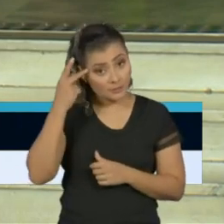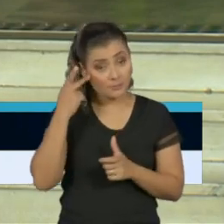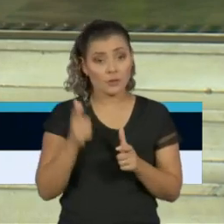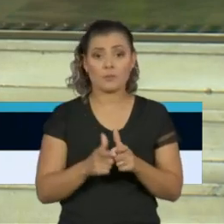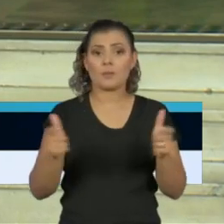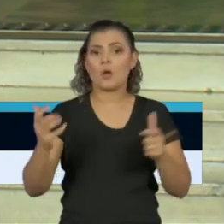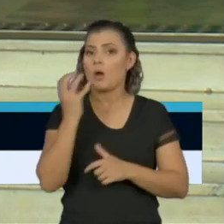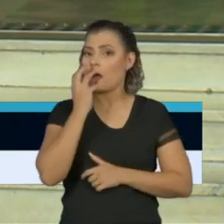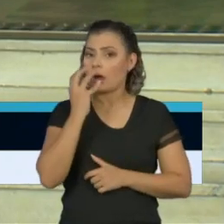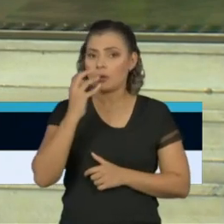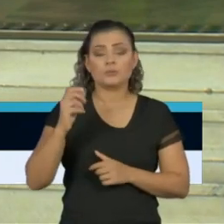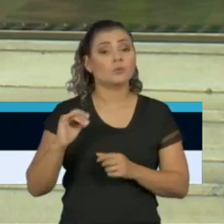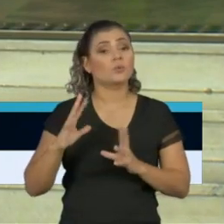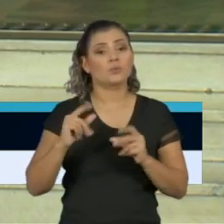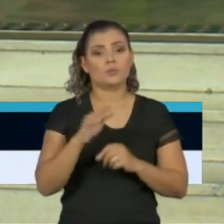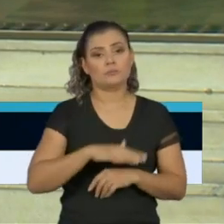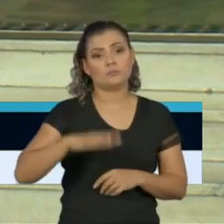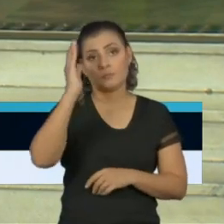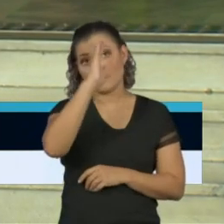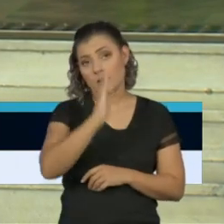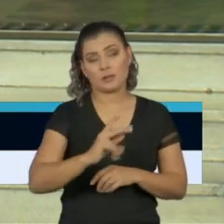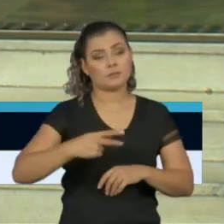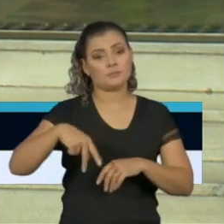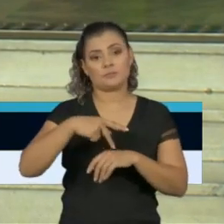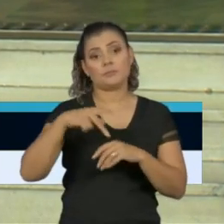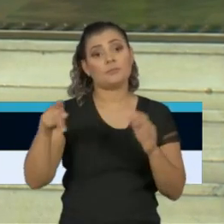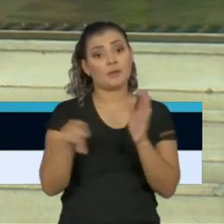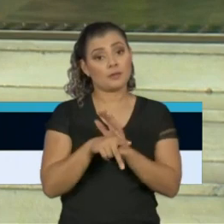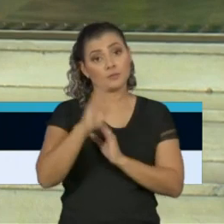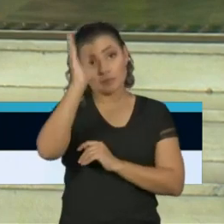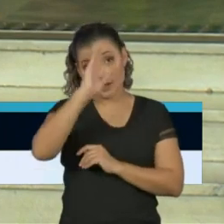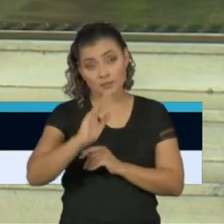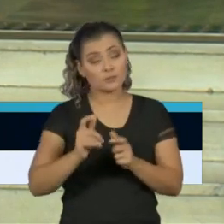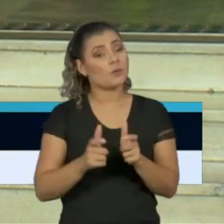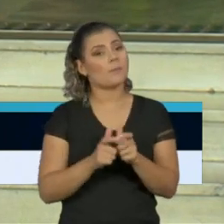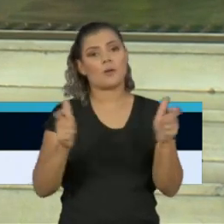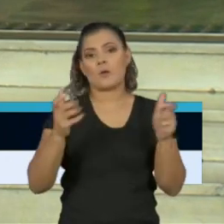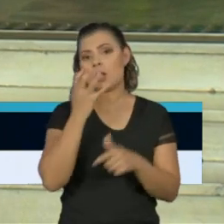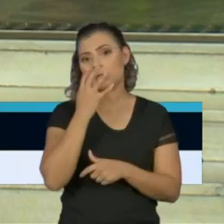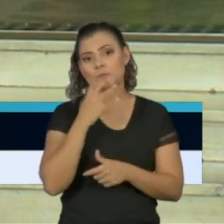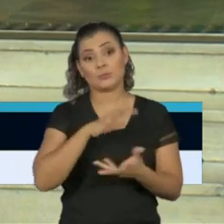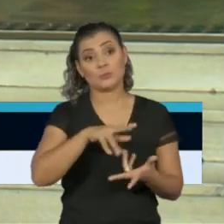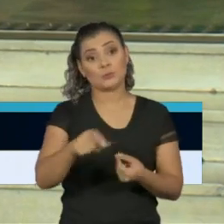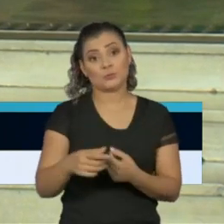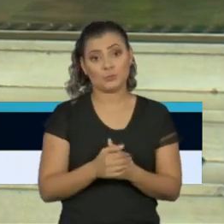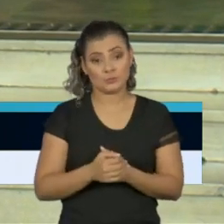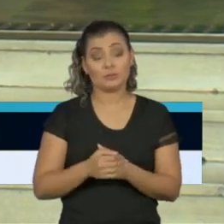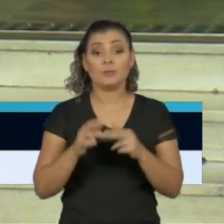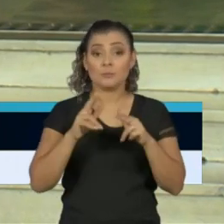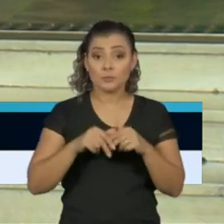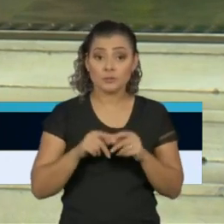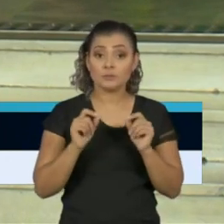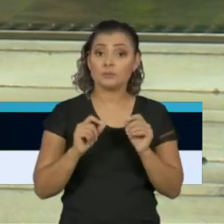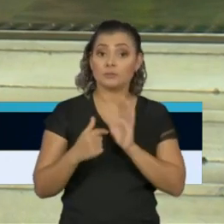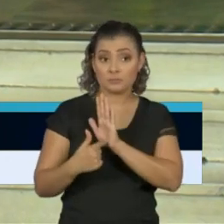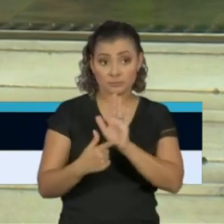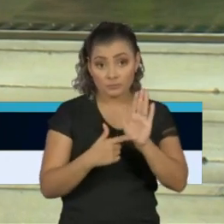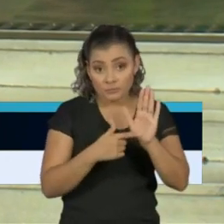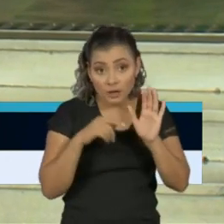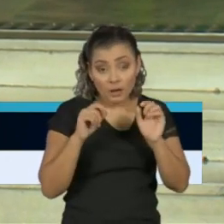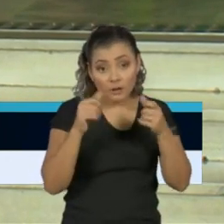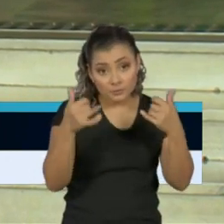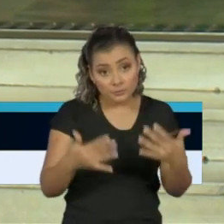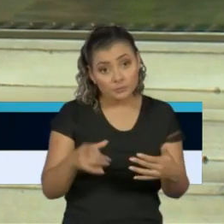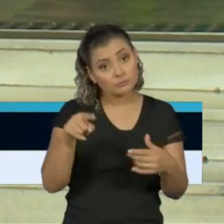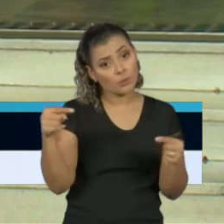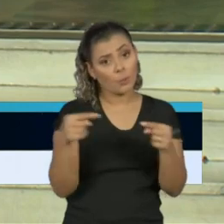de cães de todo o país, é uma das cidades com a maior população de cães do mundo. Então, a referência feita por você, Fábio, ela